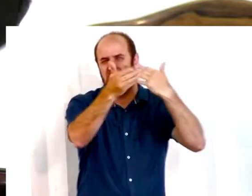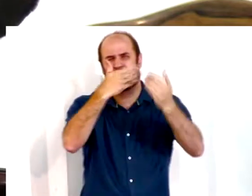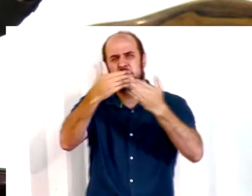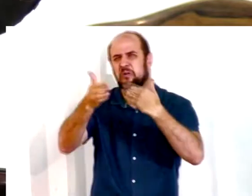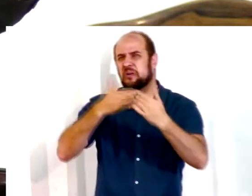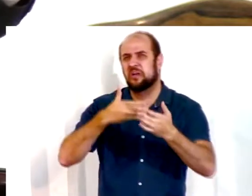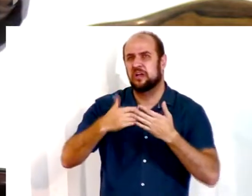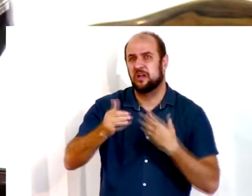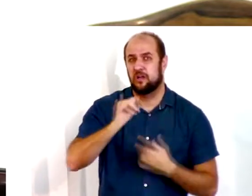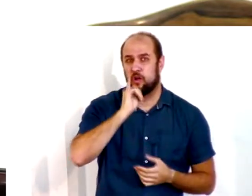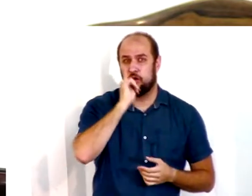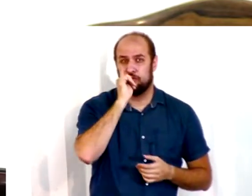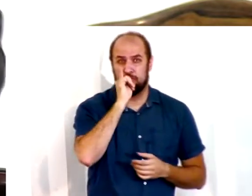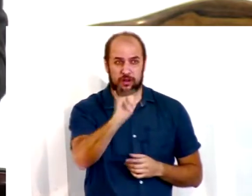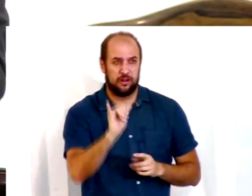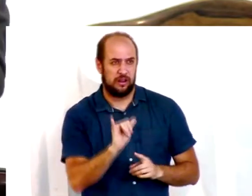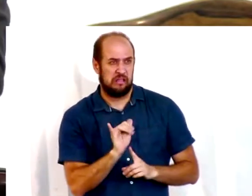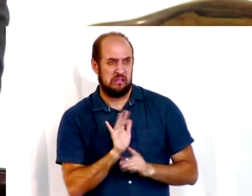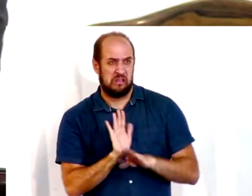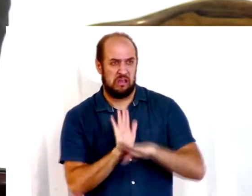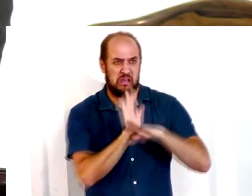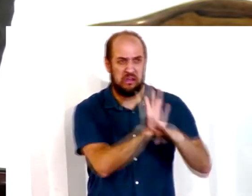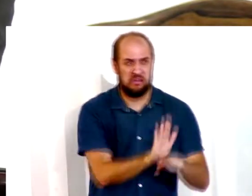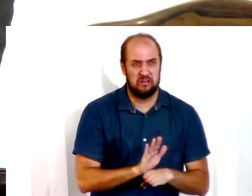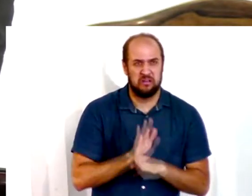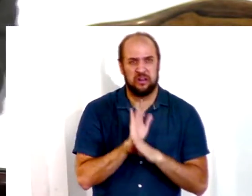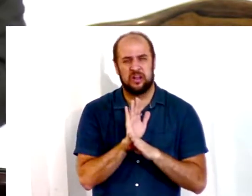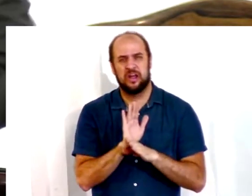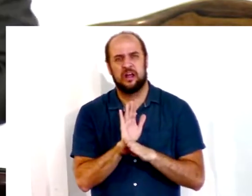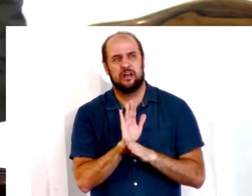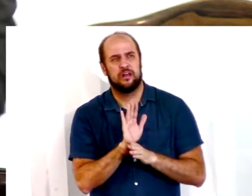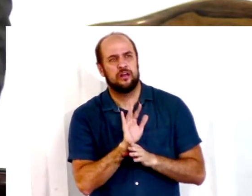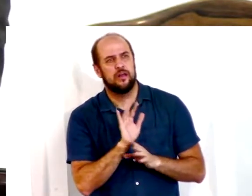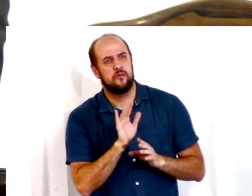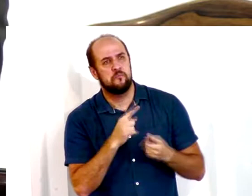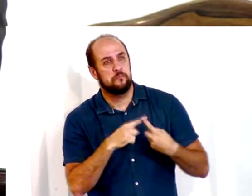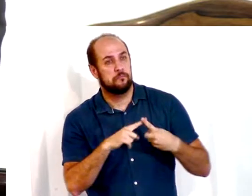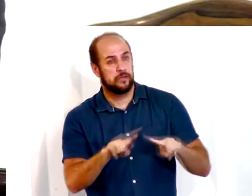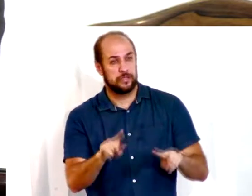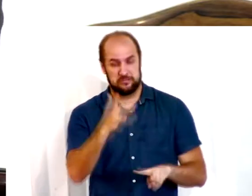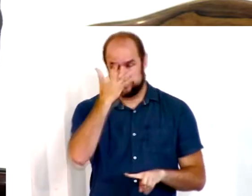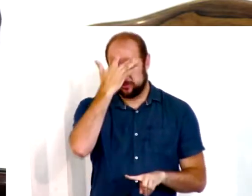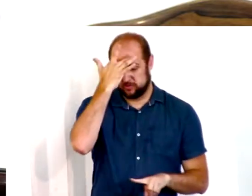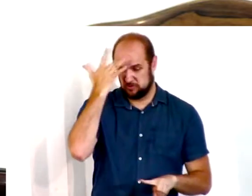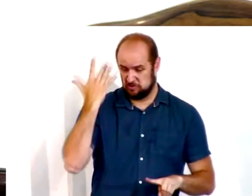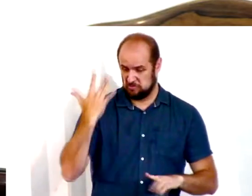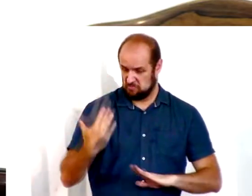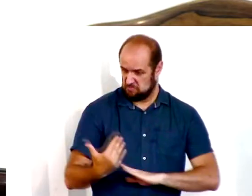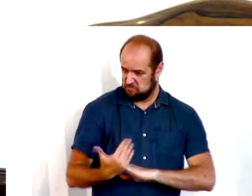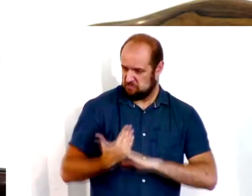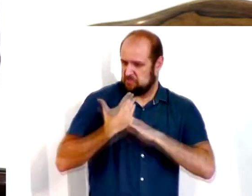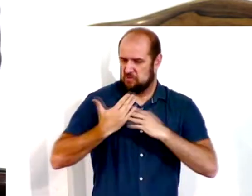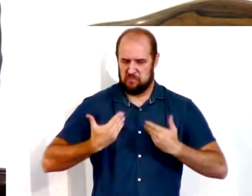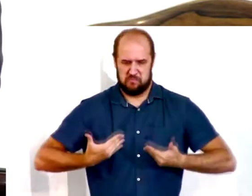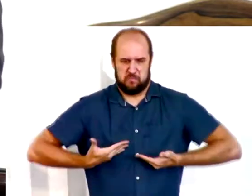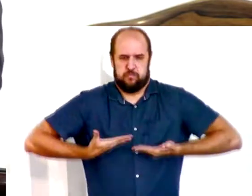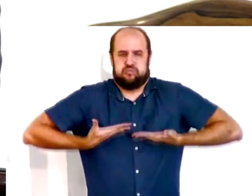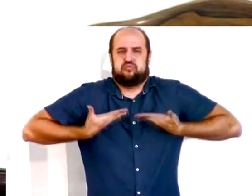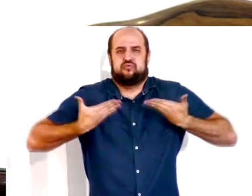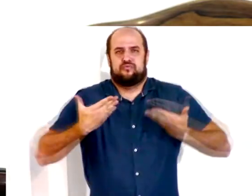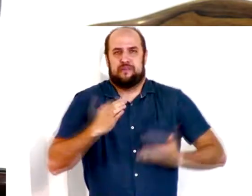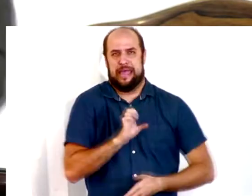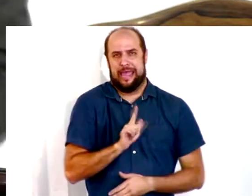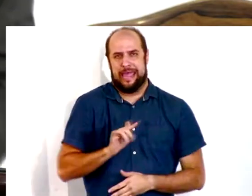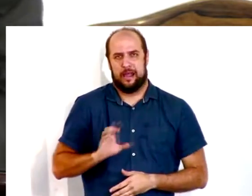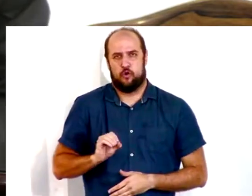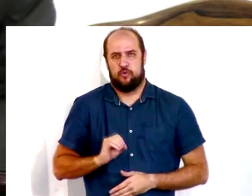do coaching para alimentar o seu ego, para que